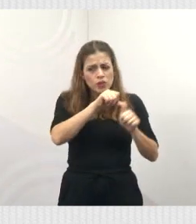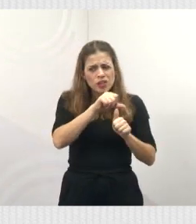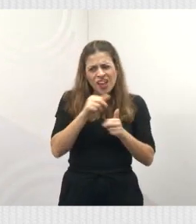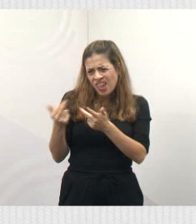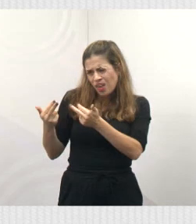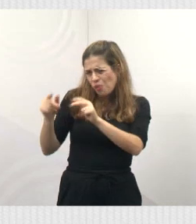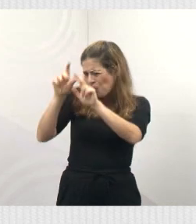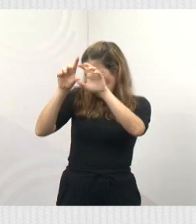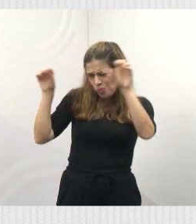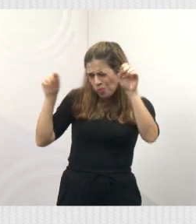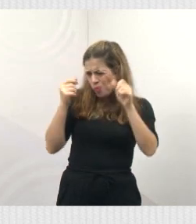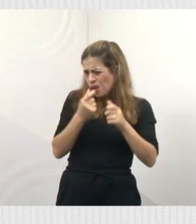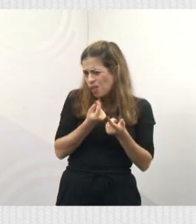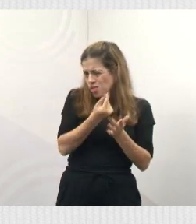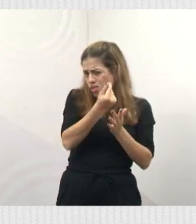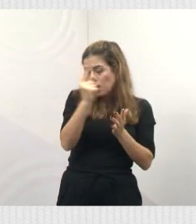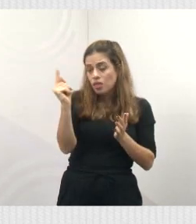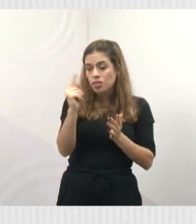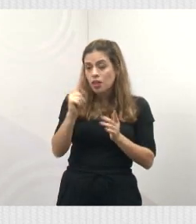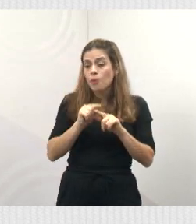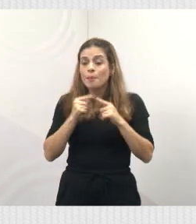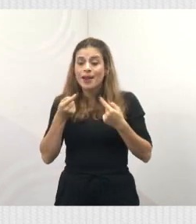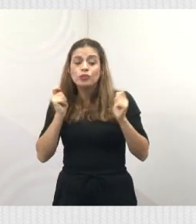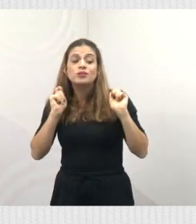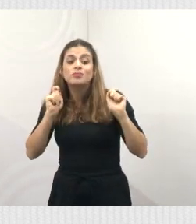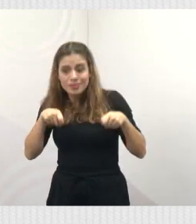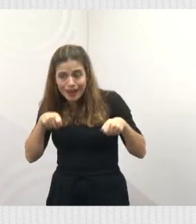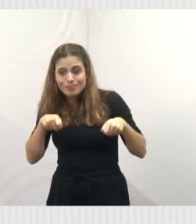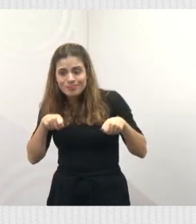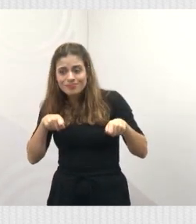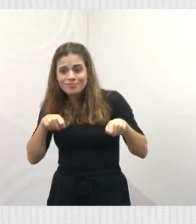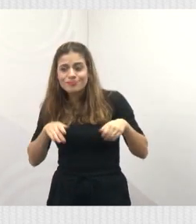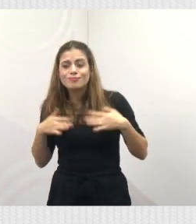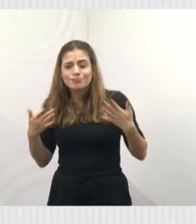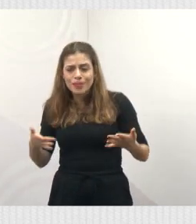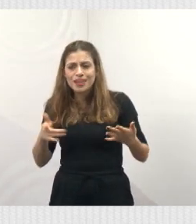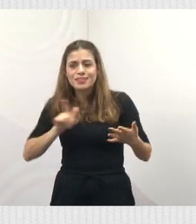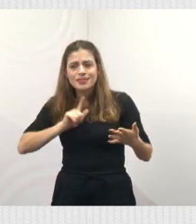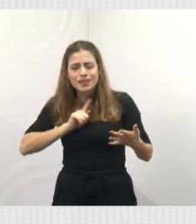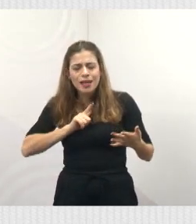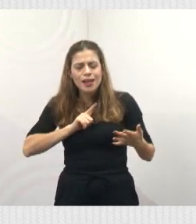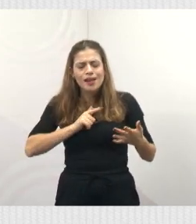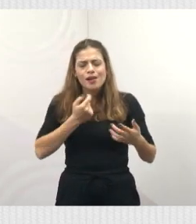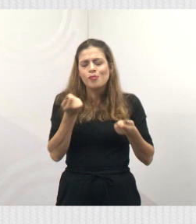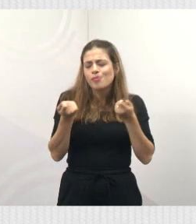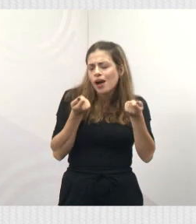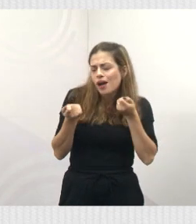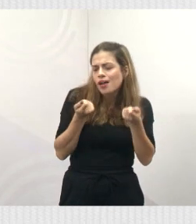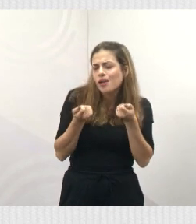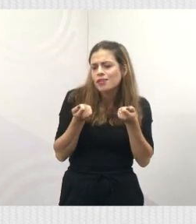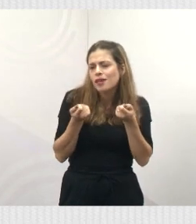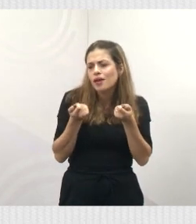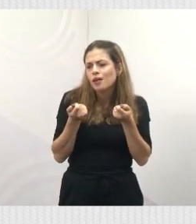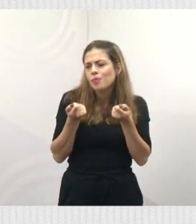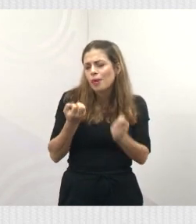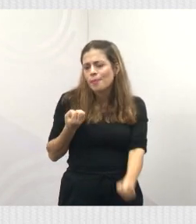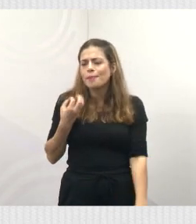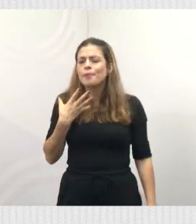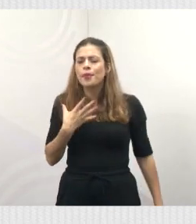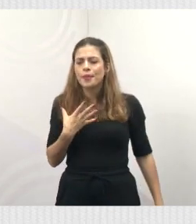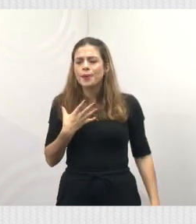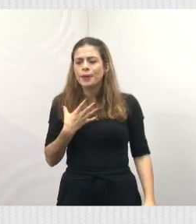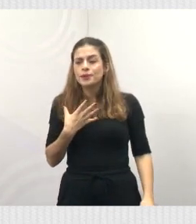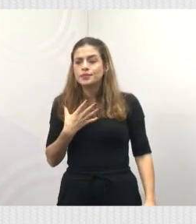Contas quer, mas dentro do que é possível fazer para permitir uma gestão pública eficiente. O Tribunal de